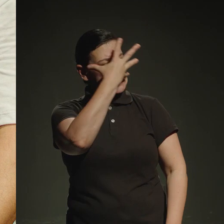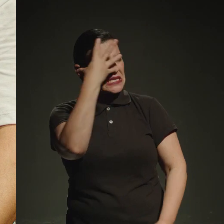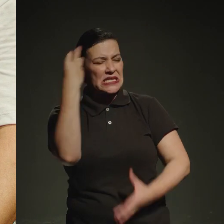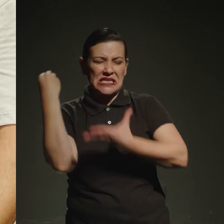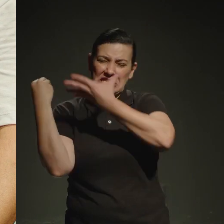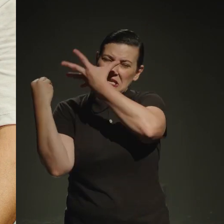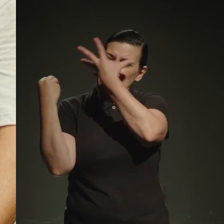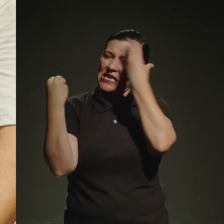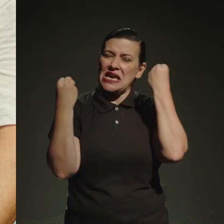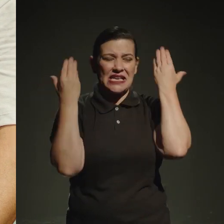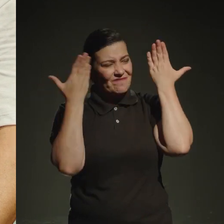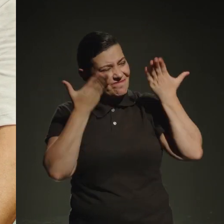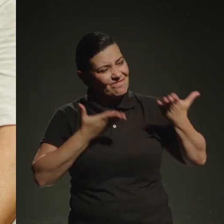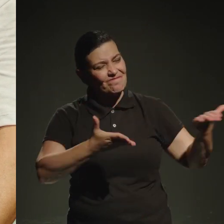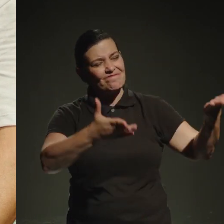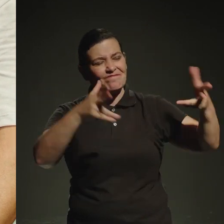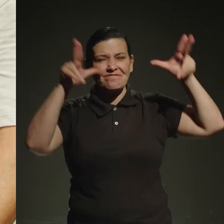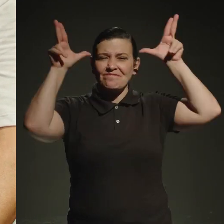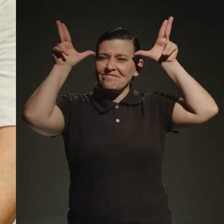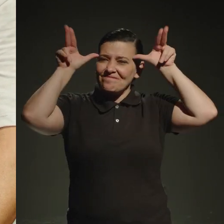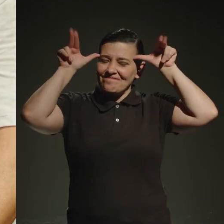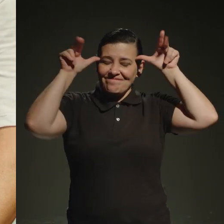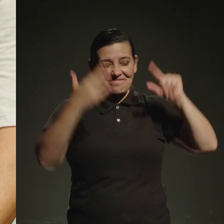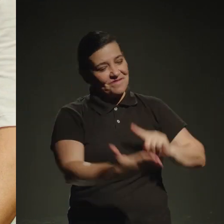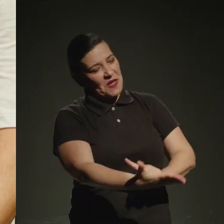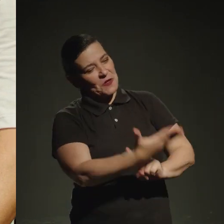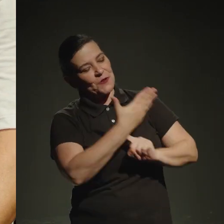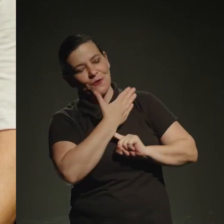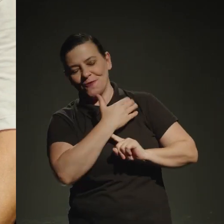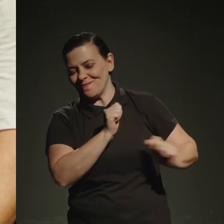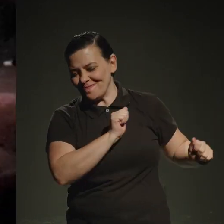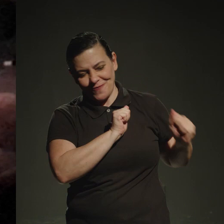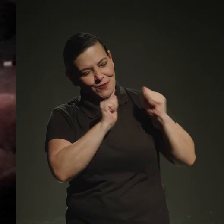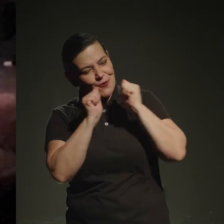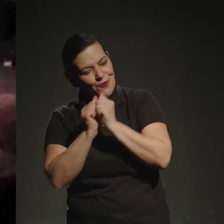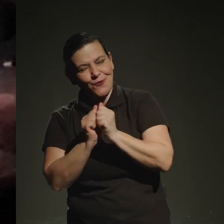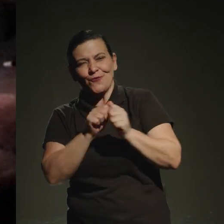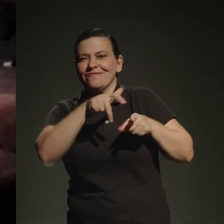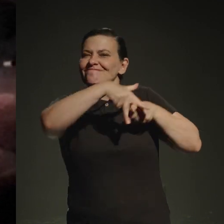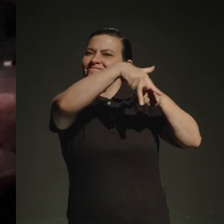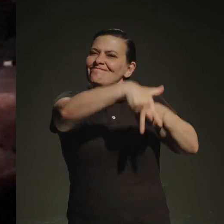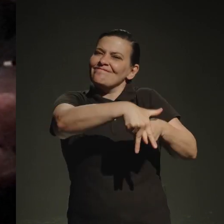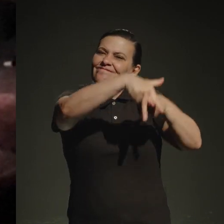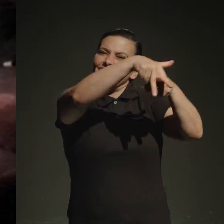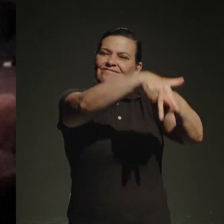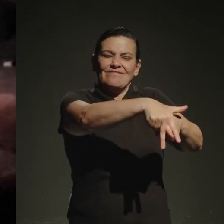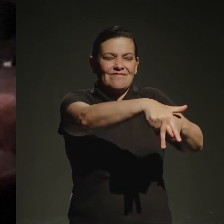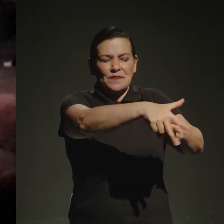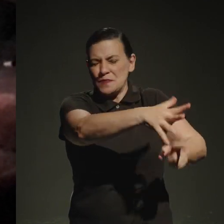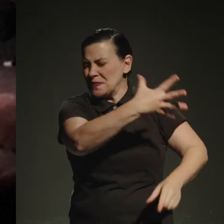indomável Rocinante, que aprimorou meu porte e suportou meus ossos. Esquece-me, incluso